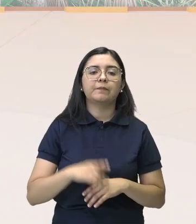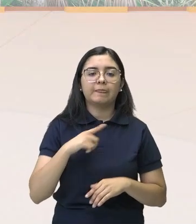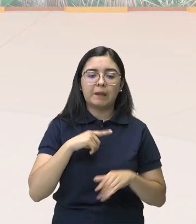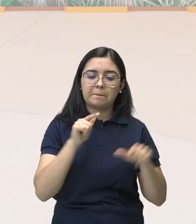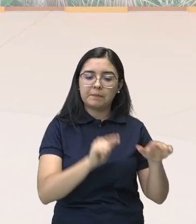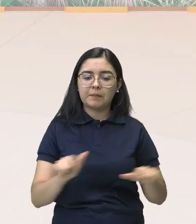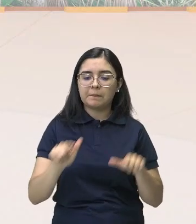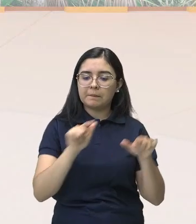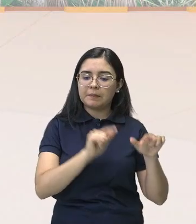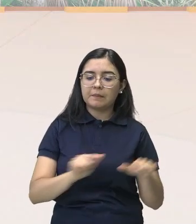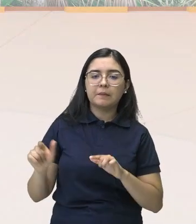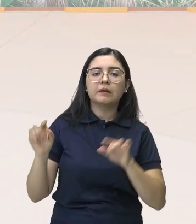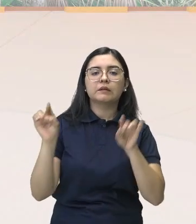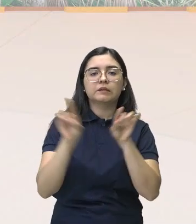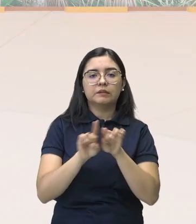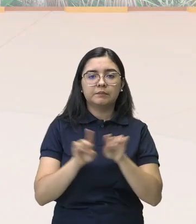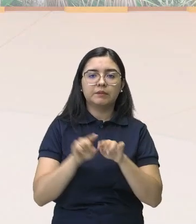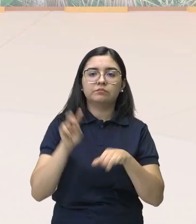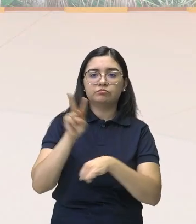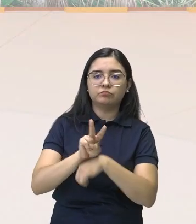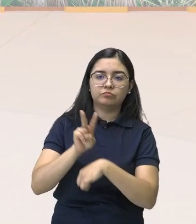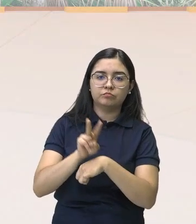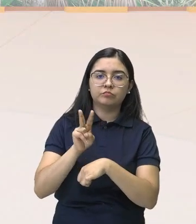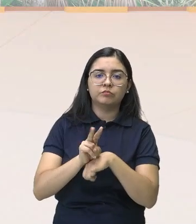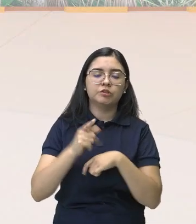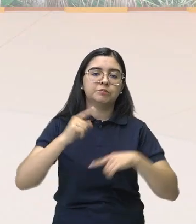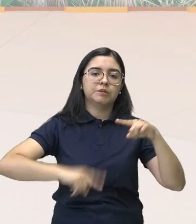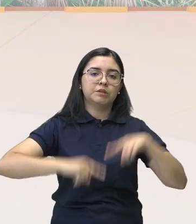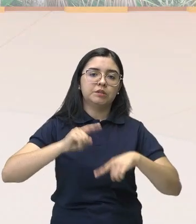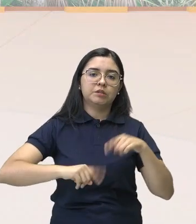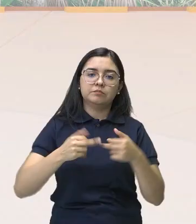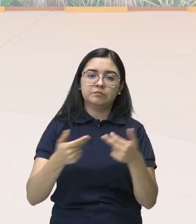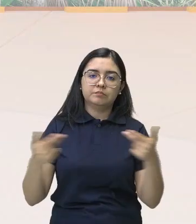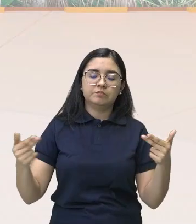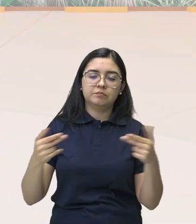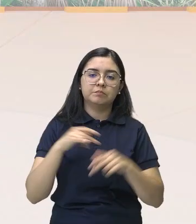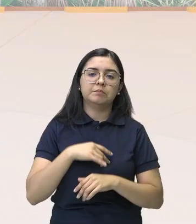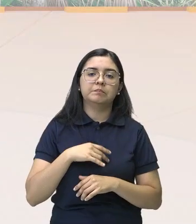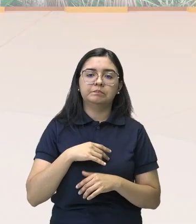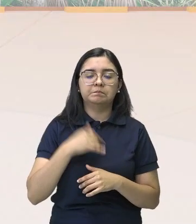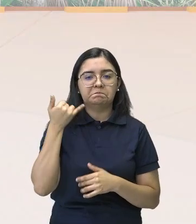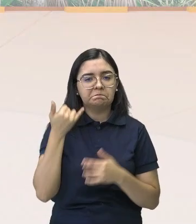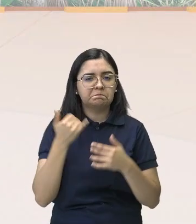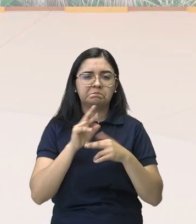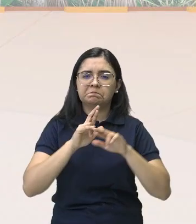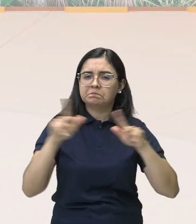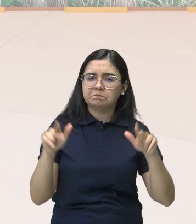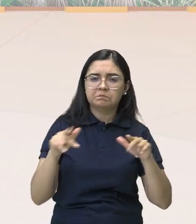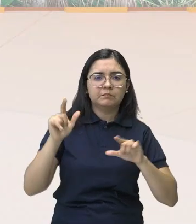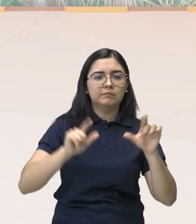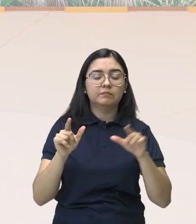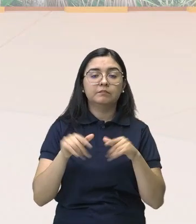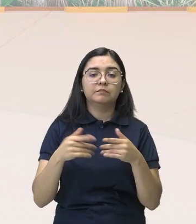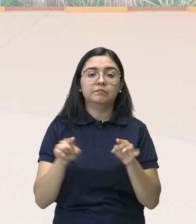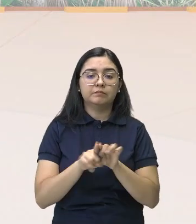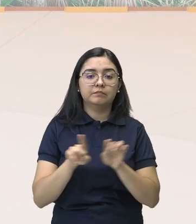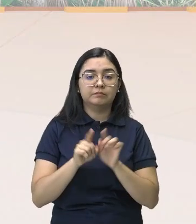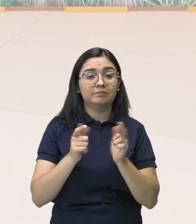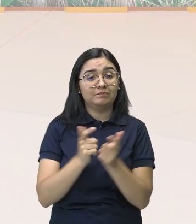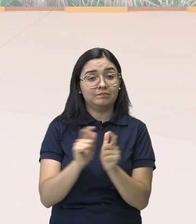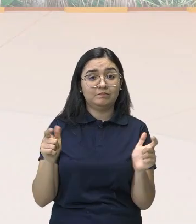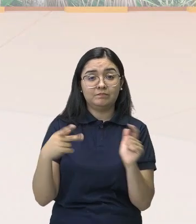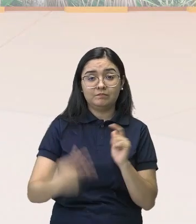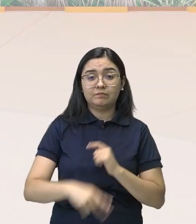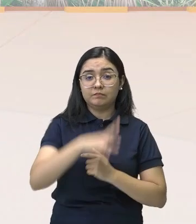na criação, na manutenção desses produtos eletrônicos e, principalmente, como é muito grande aqui